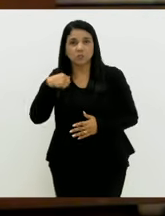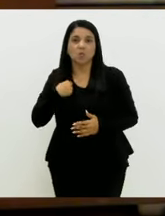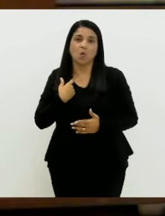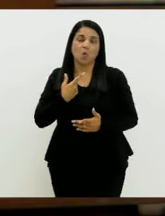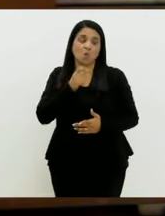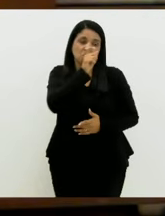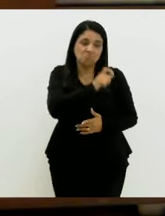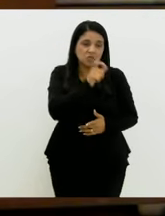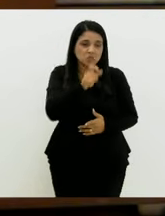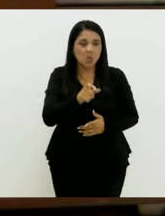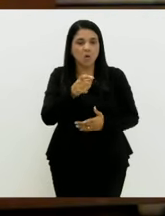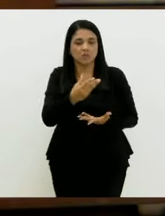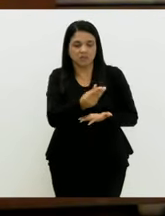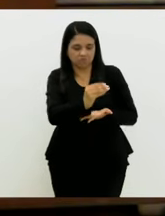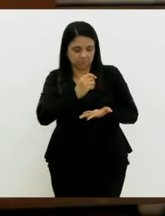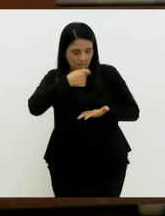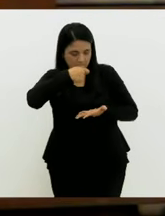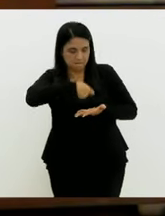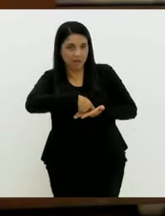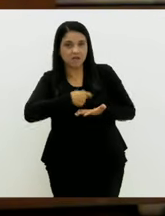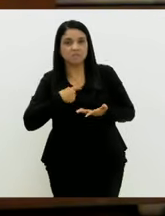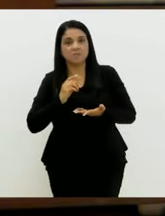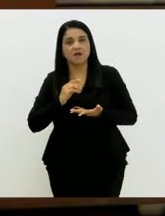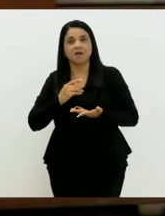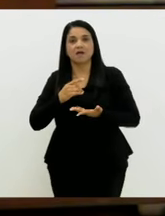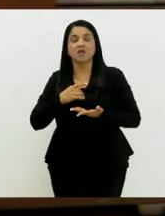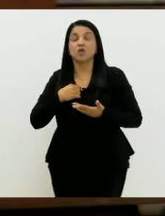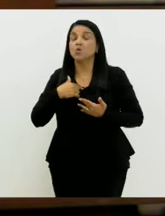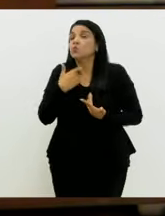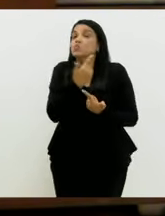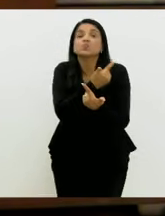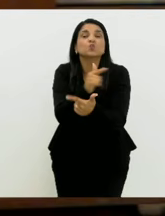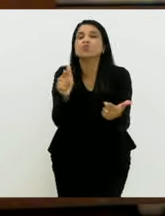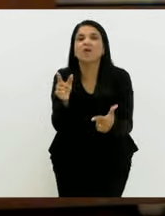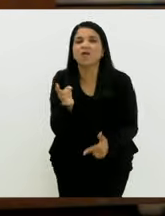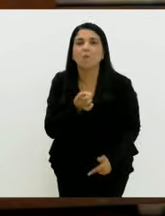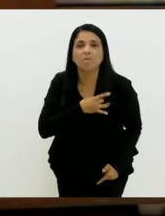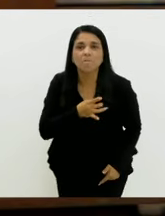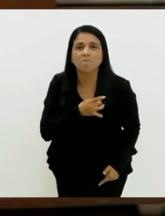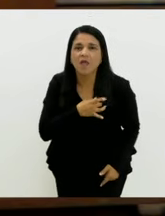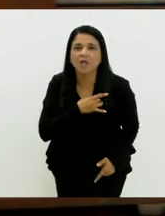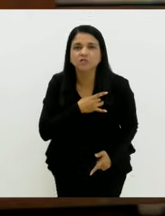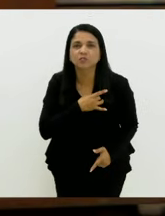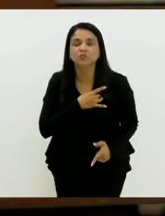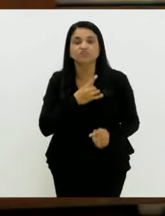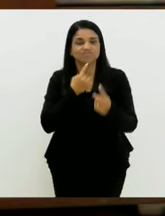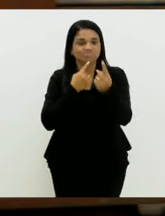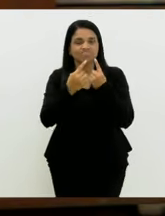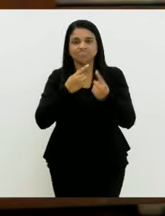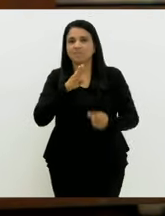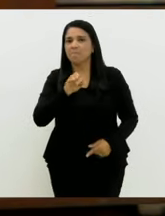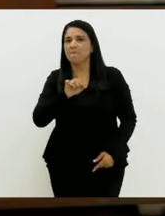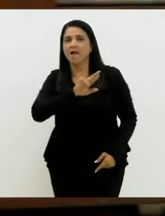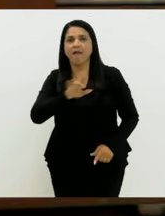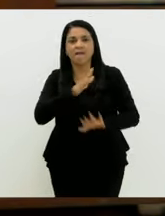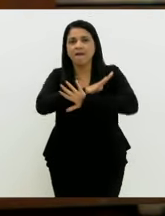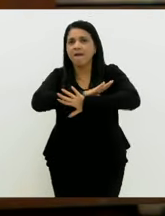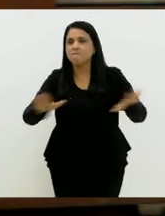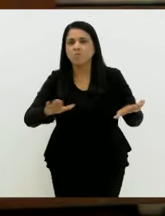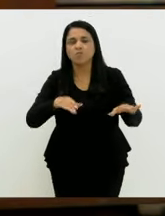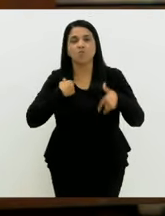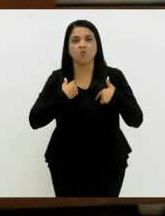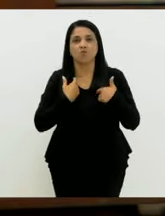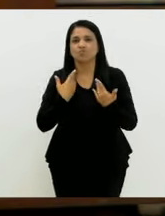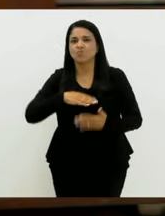dinheirinho para isso. Nós não temos medo de vocês. O tempo de vocês na BR passou. A gente não aguenta mais e